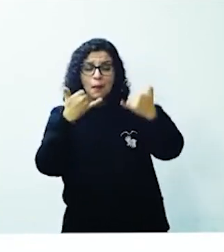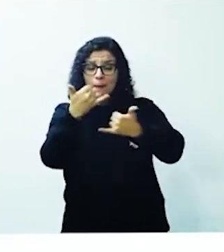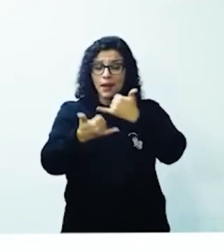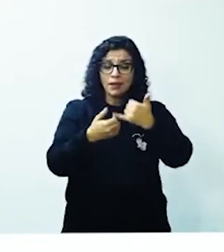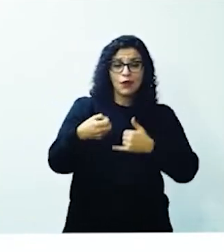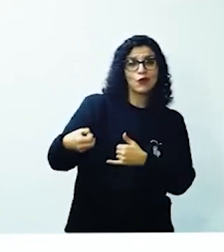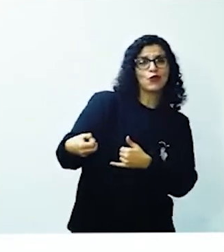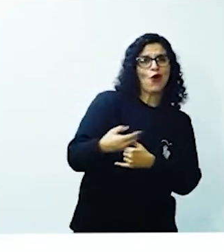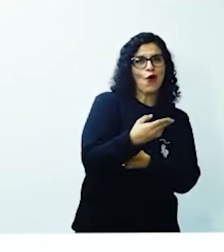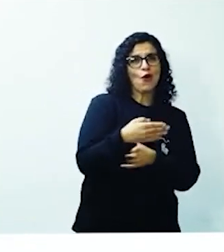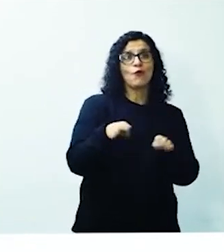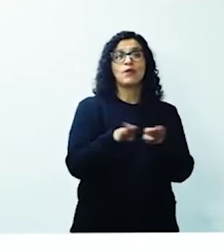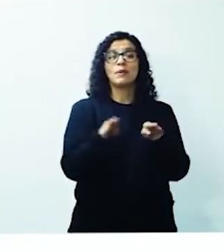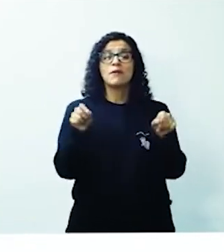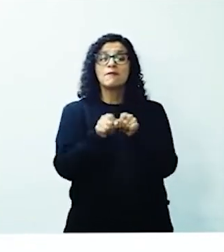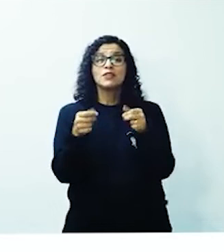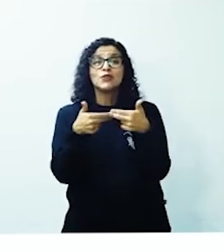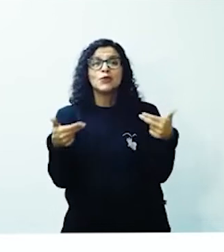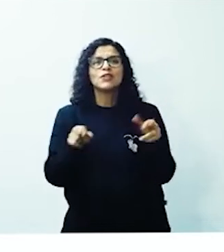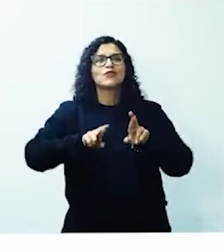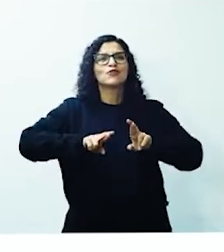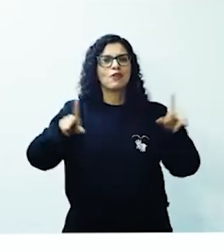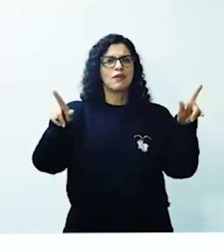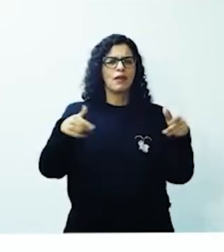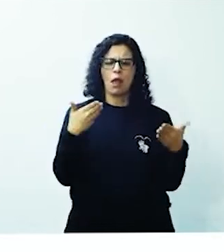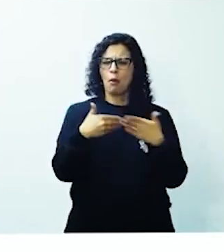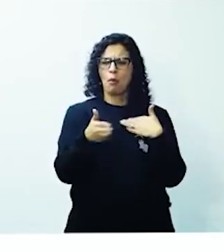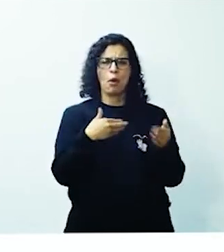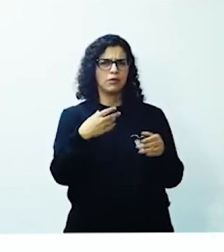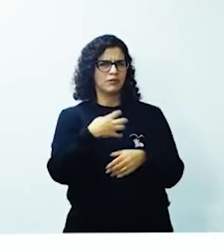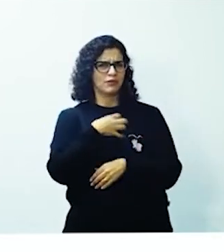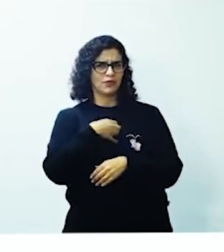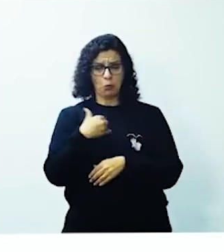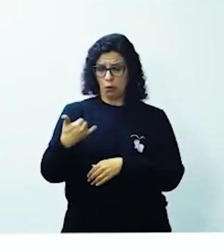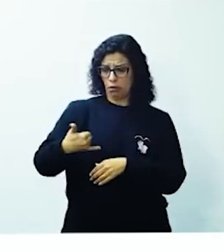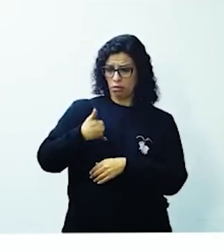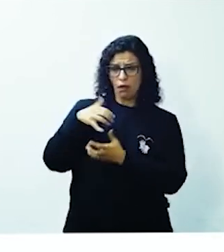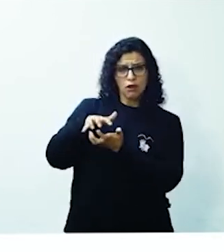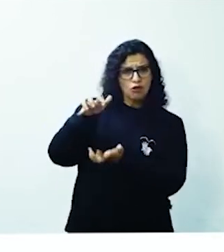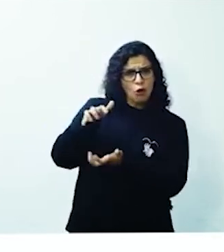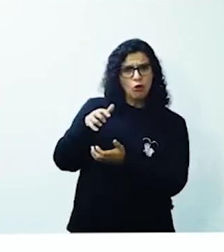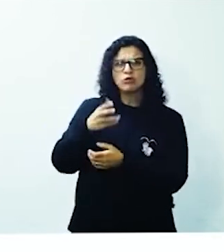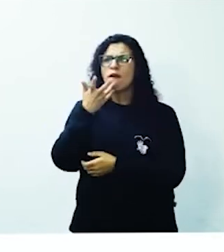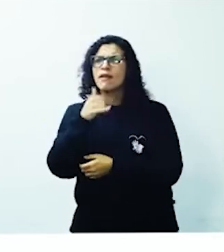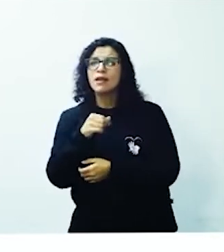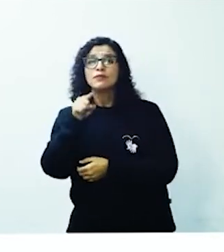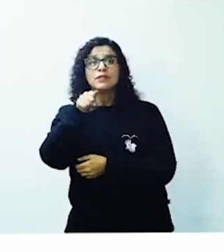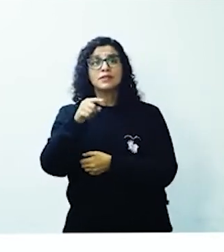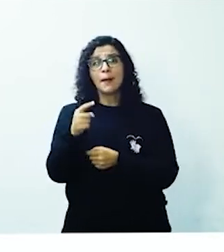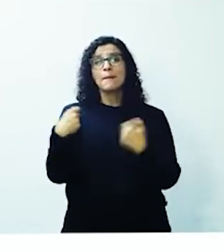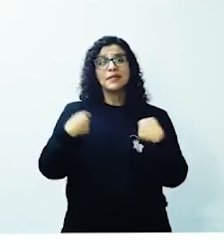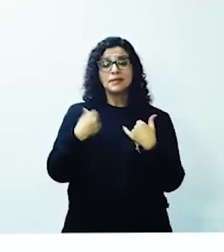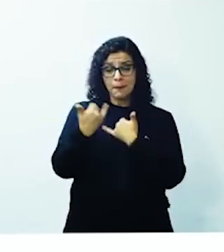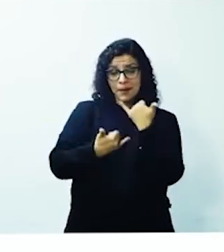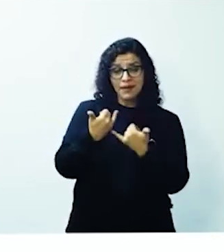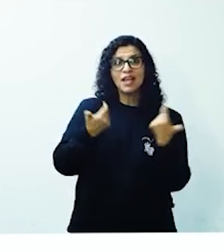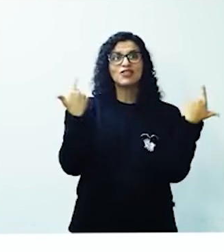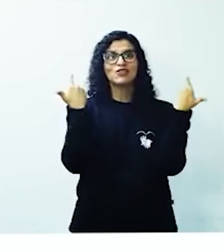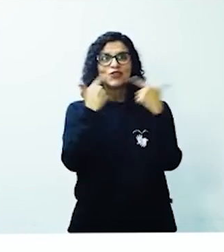brincadeiras. Faça novas coisas. Não importa a sua idade. Crie novas brincadeiras.